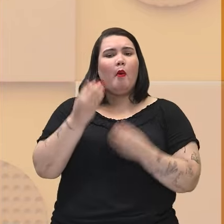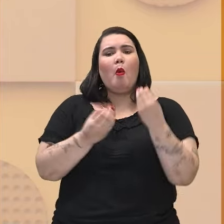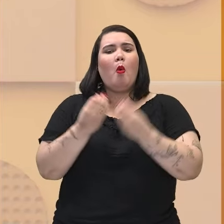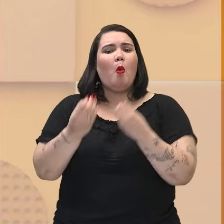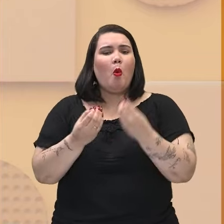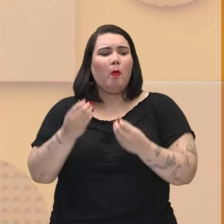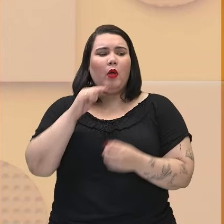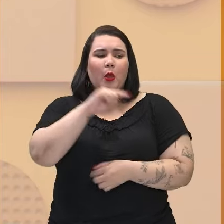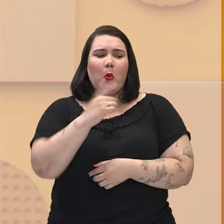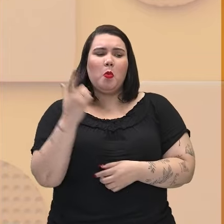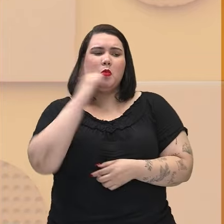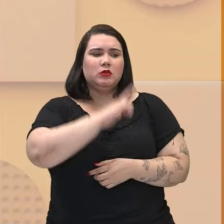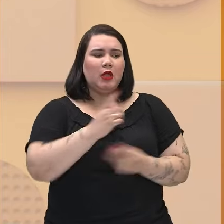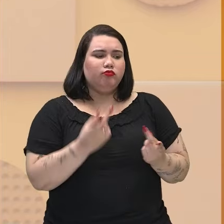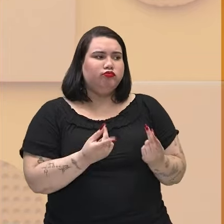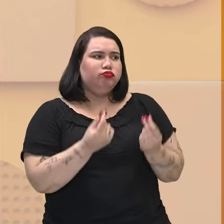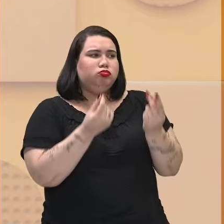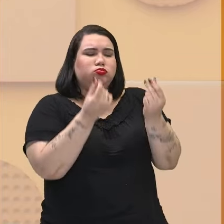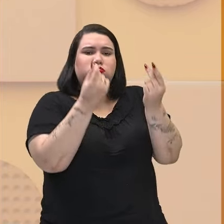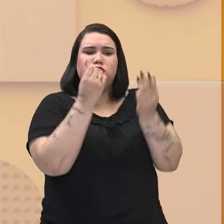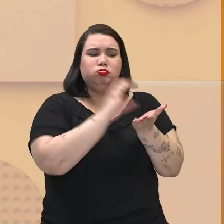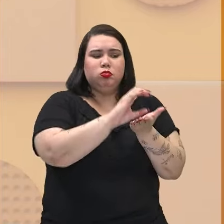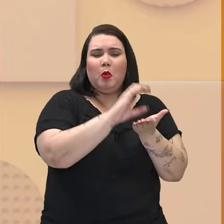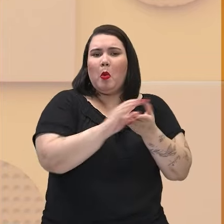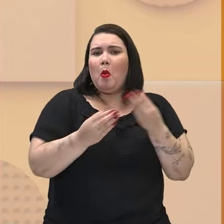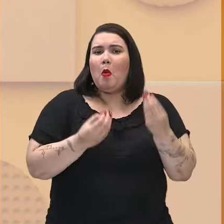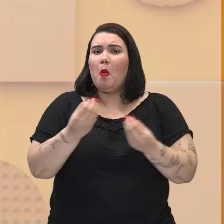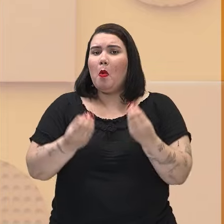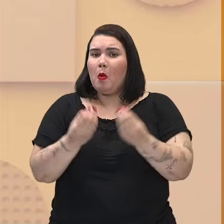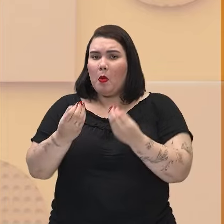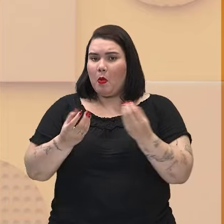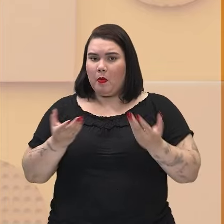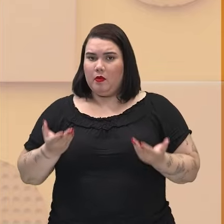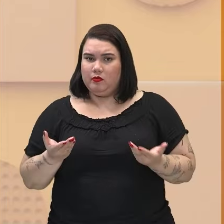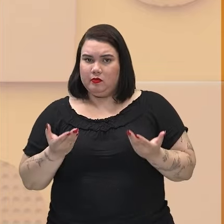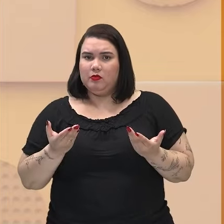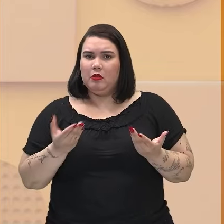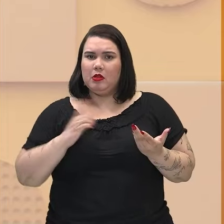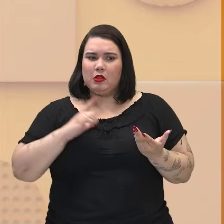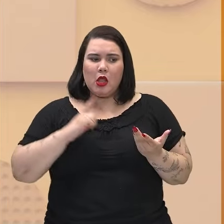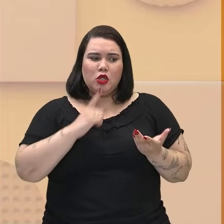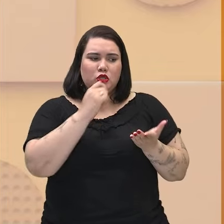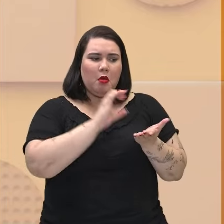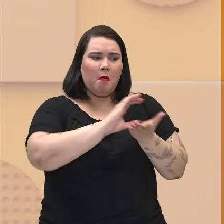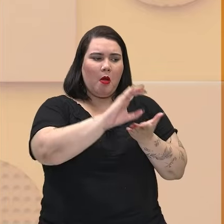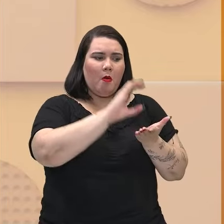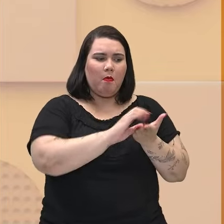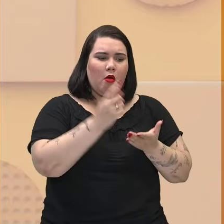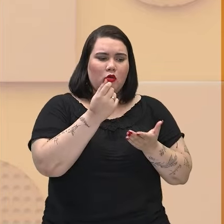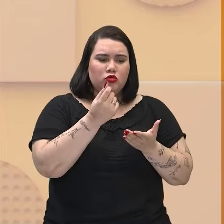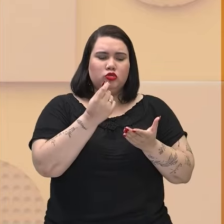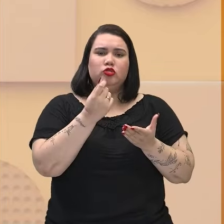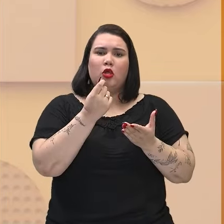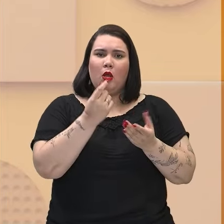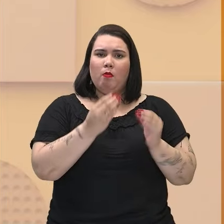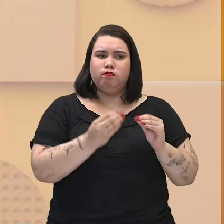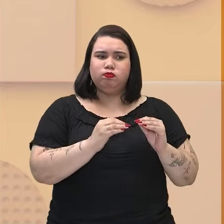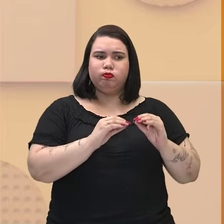o dinheiro para manter a família real e toda a sua corte na mesma situação de luxo